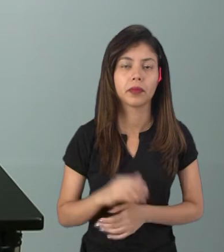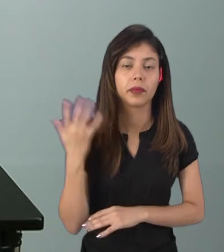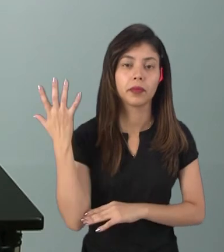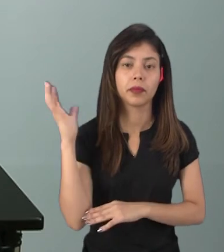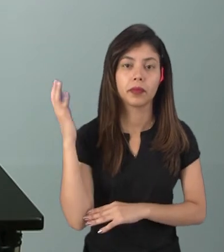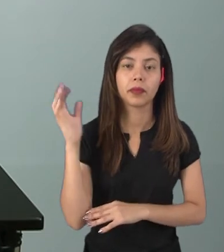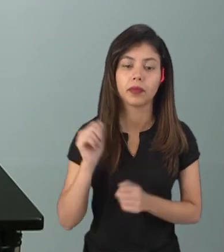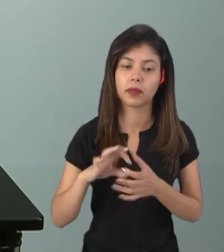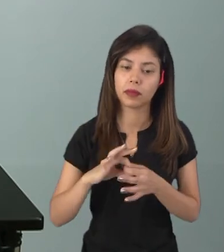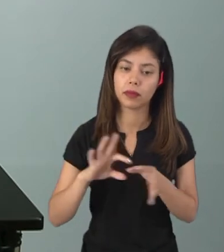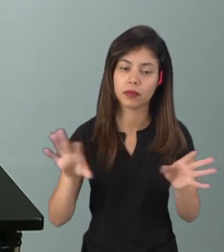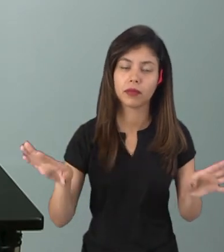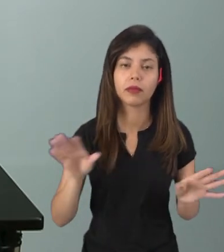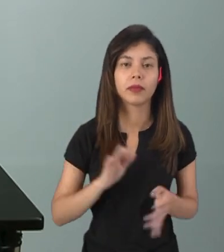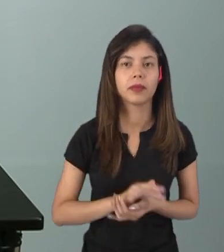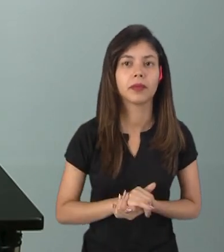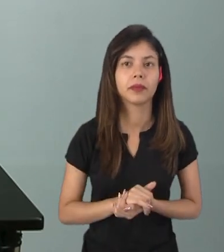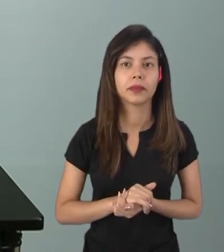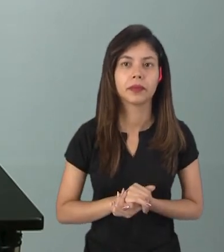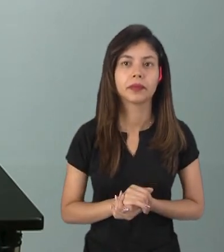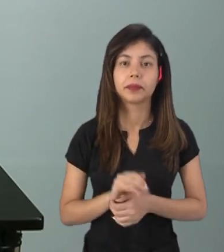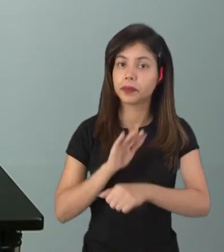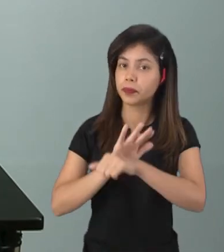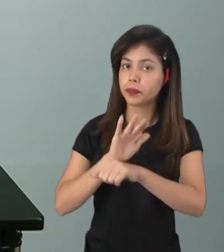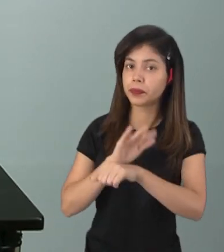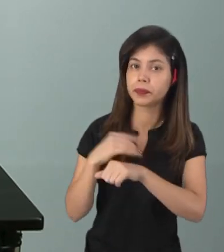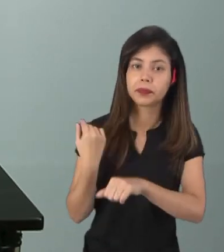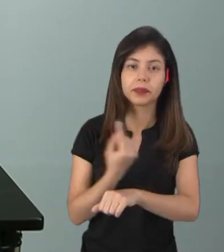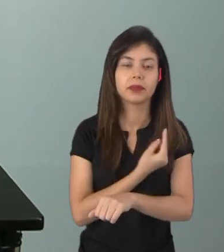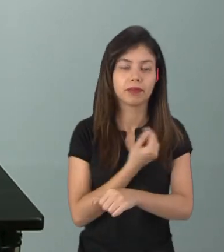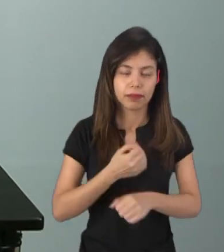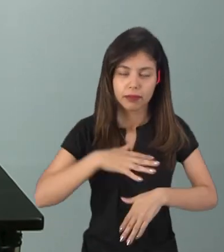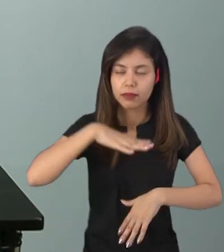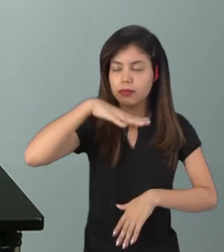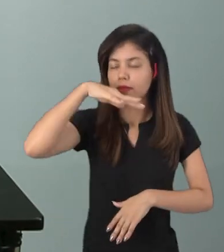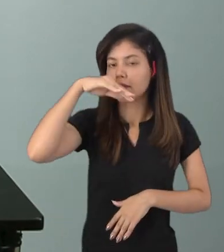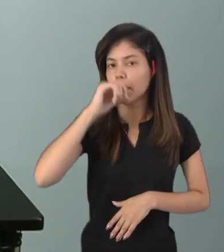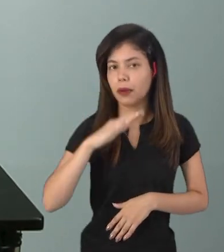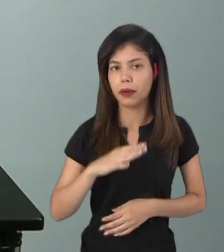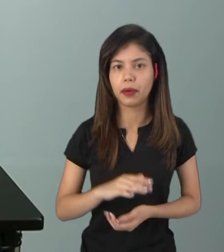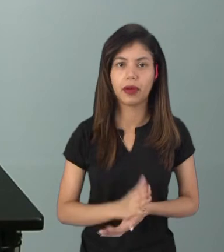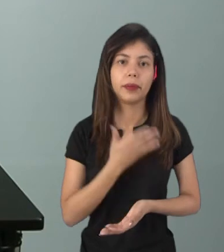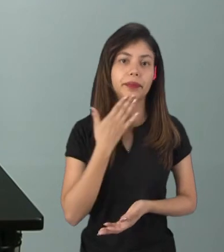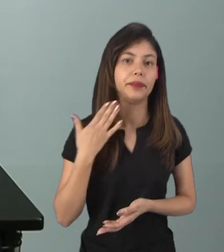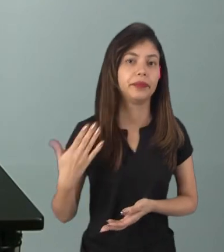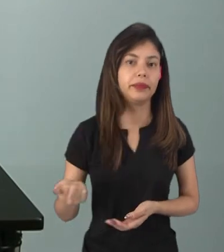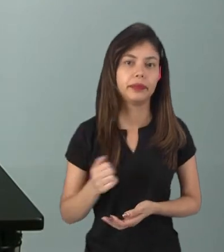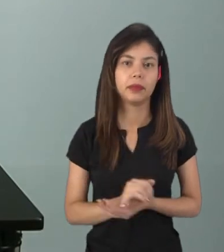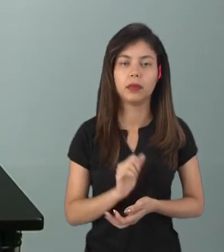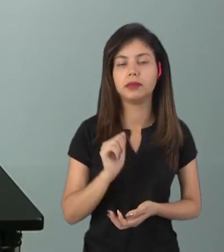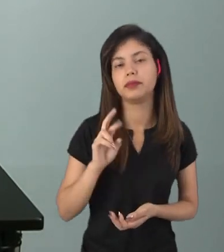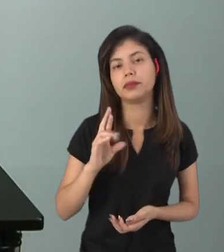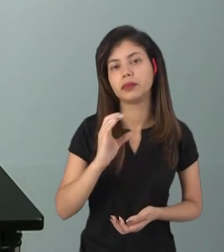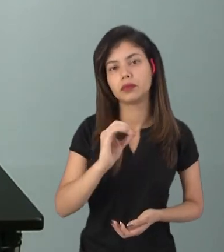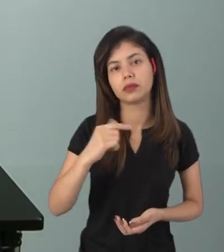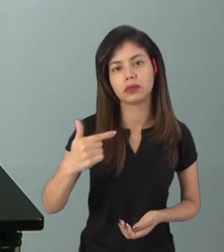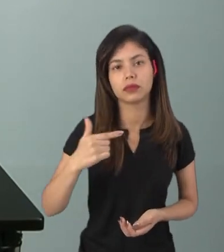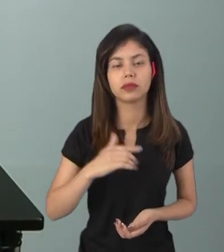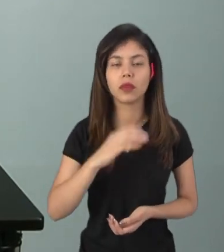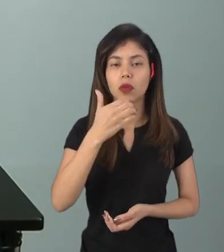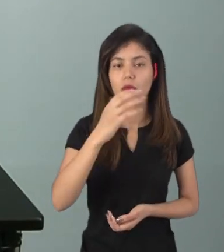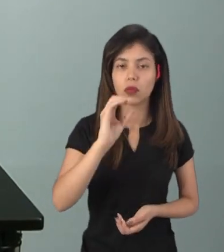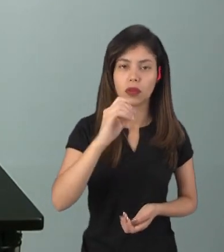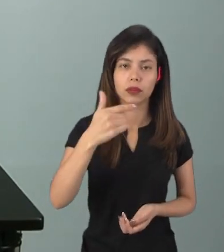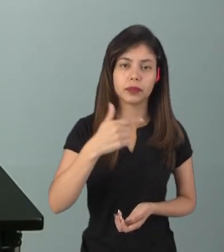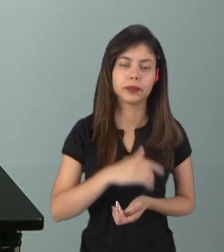as árvores, né, liberam, ajudam na nossa respiração, porque torna o ar mais puro. Elas